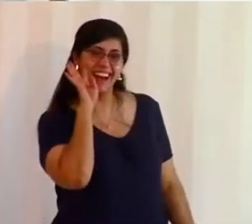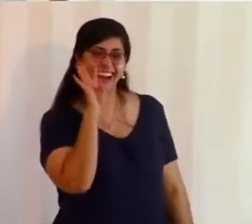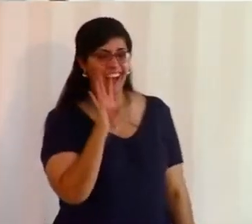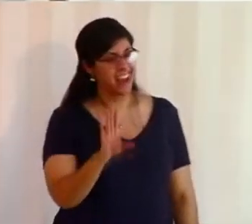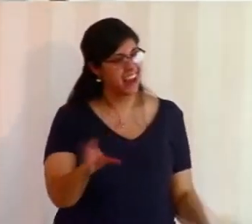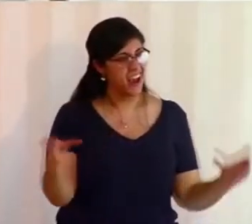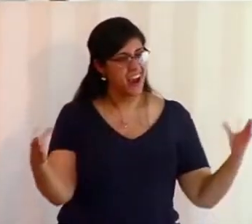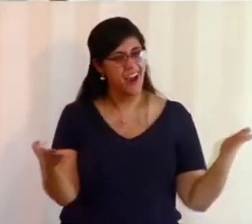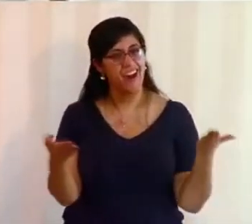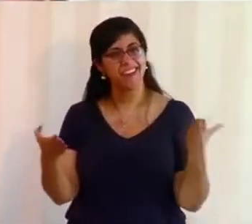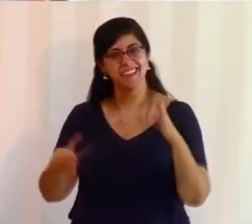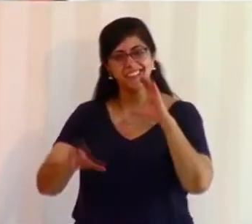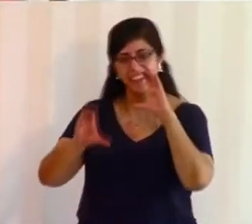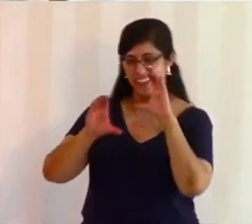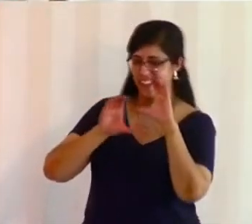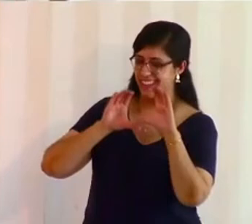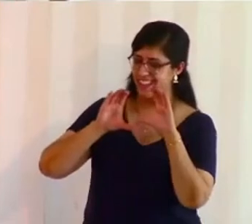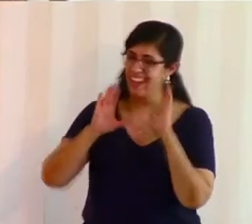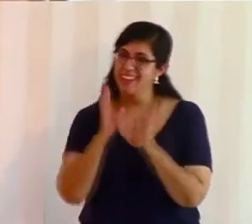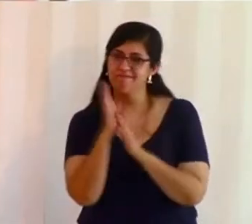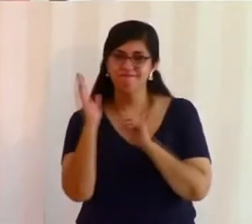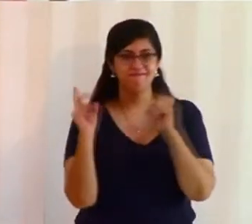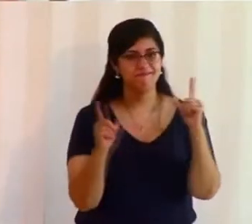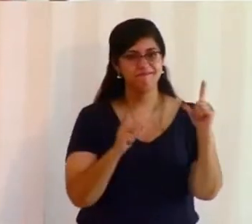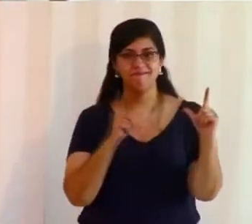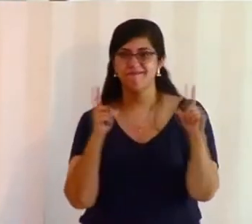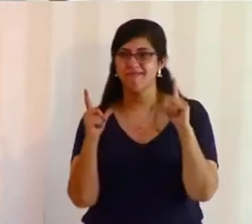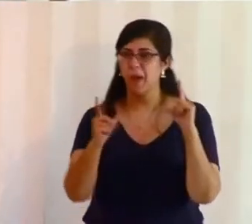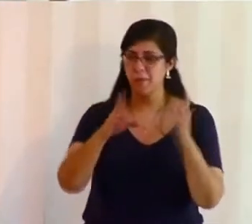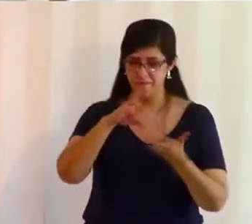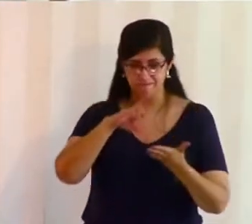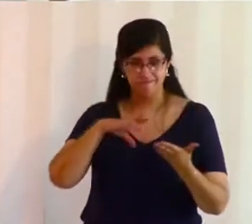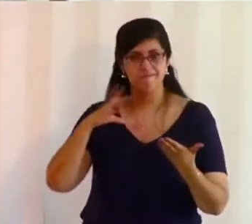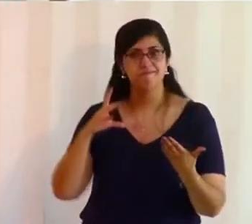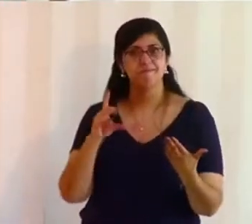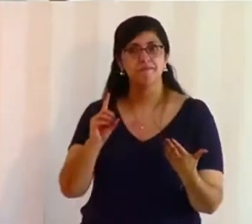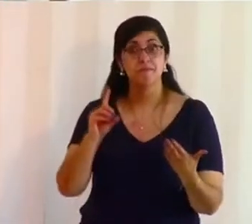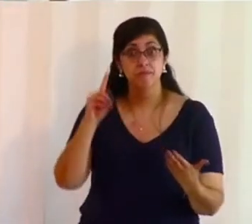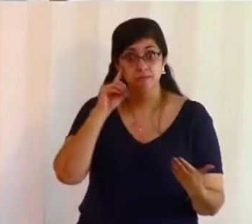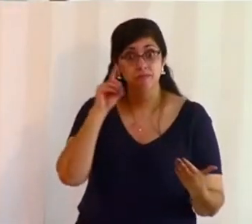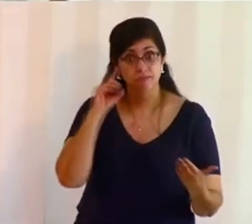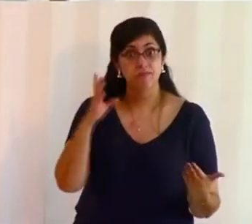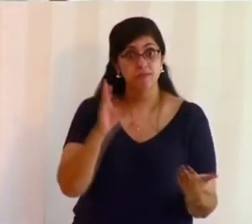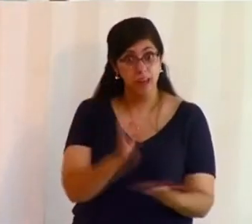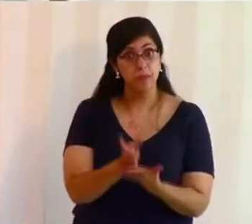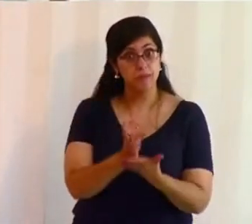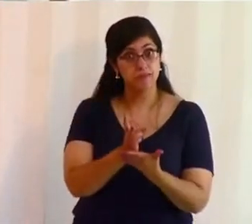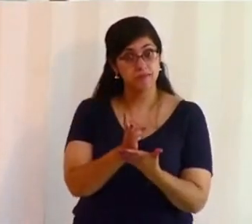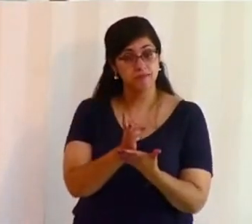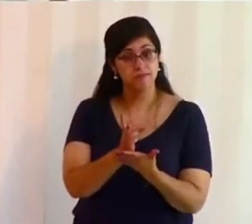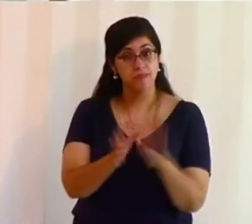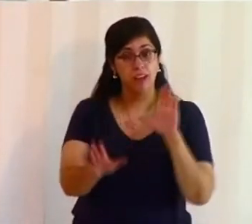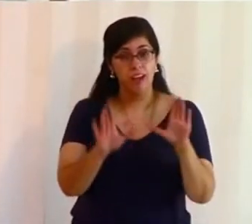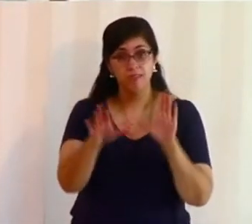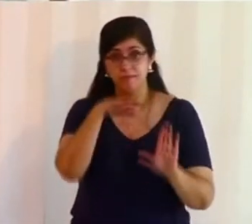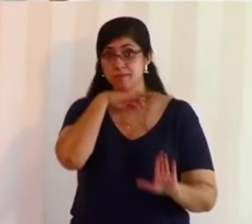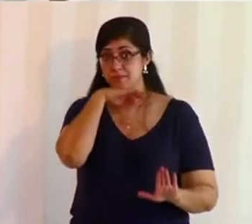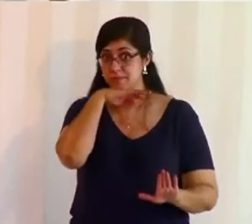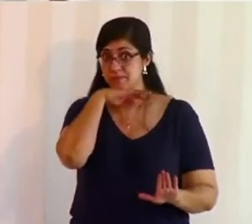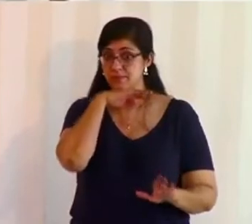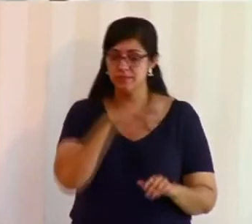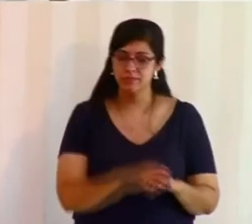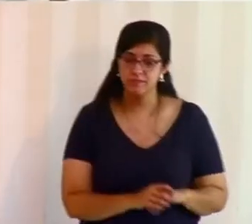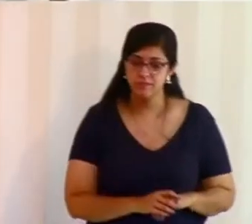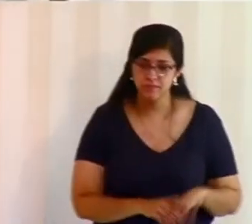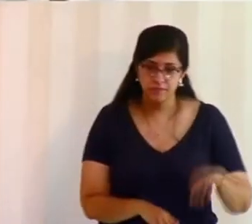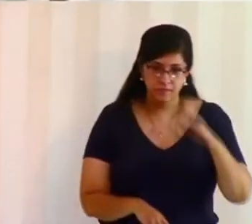de cantar, hoje é dia de louvar, hoje é dia de ler a Bíblia. Todo dia é, mesmo que você esteja numa prisão,